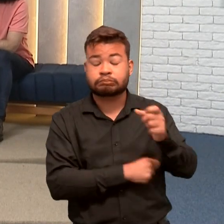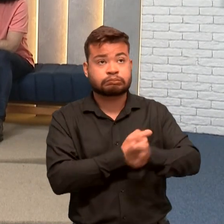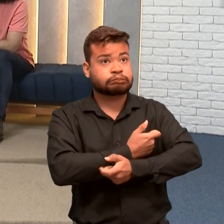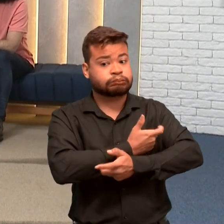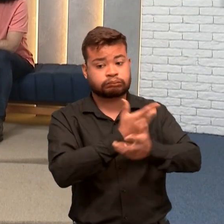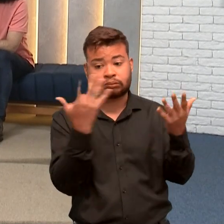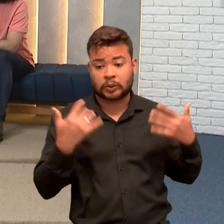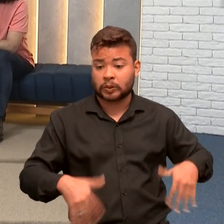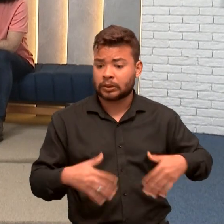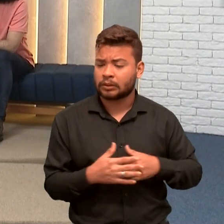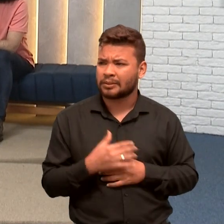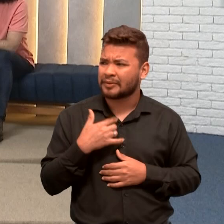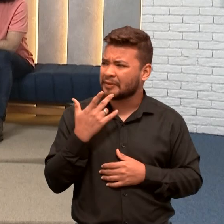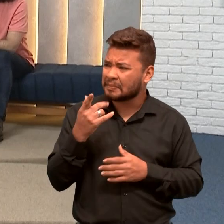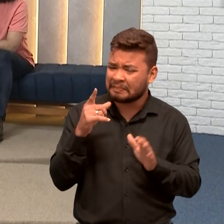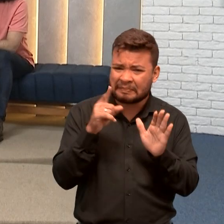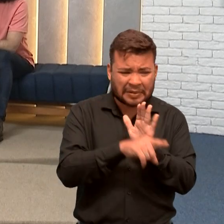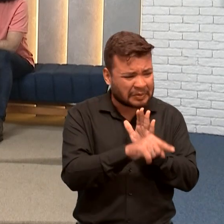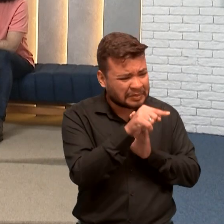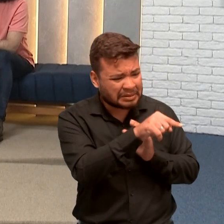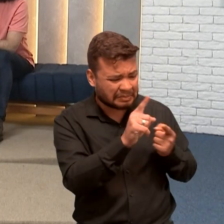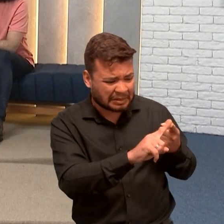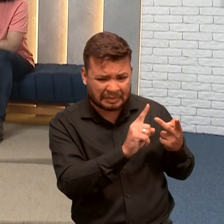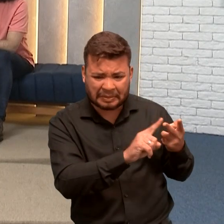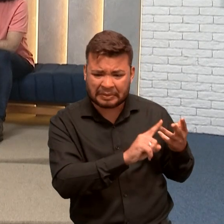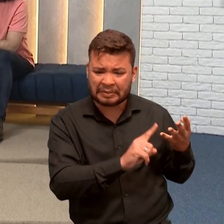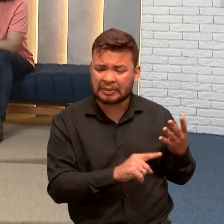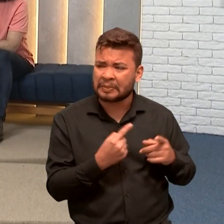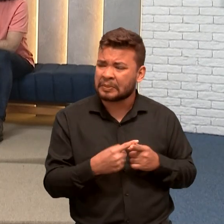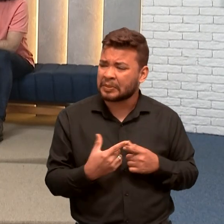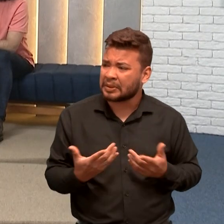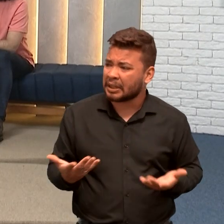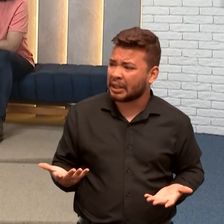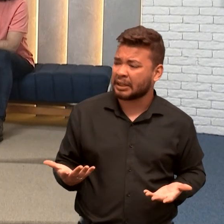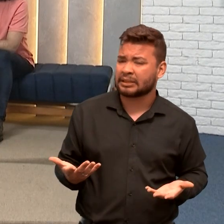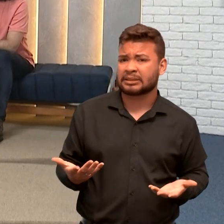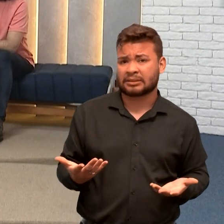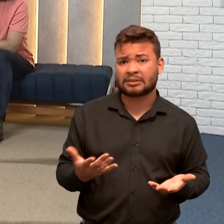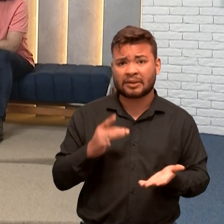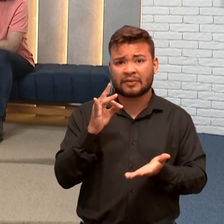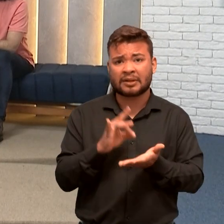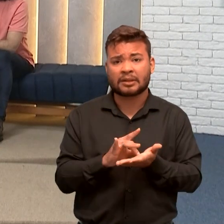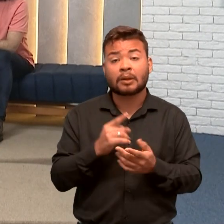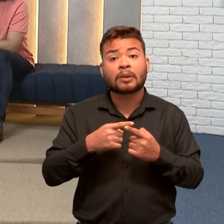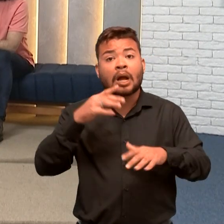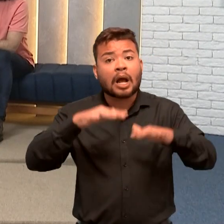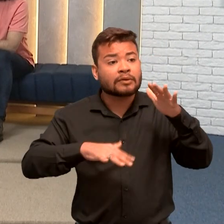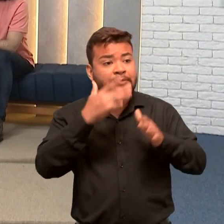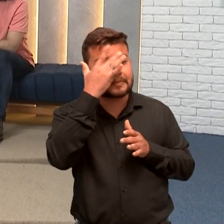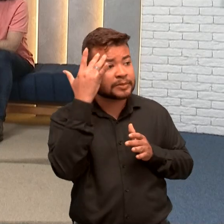por que você está perguntando isso? Não é que a gente está querendo se meter na metodologia dele, mas é um cansaço, às vezes um constrangimento